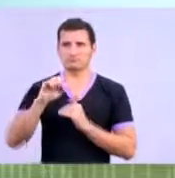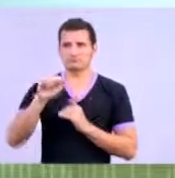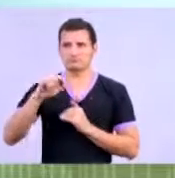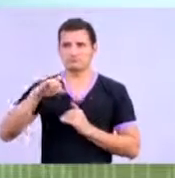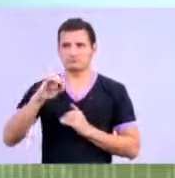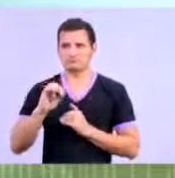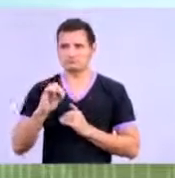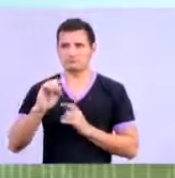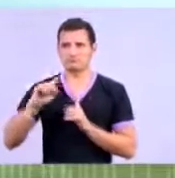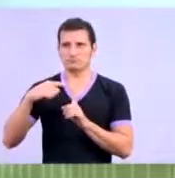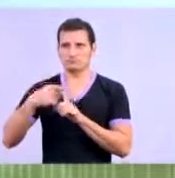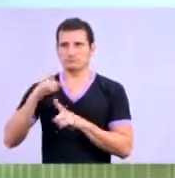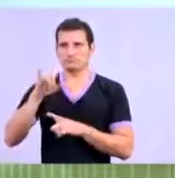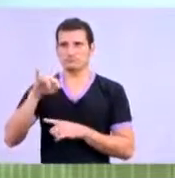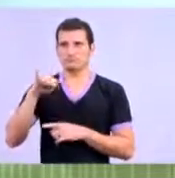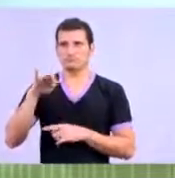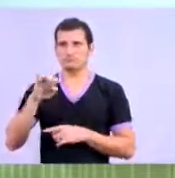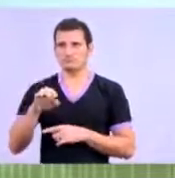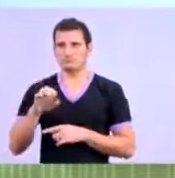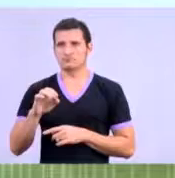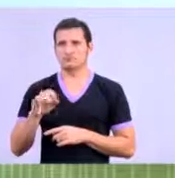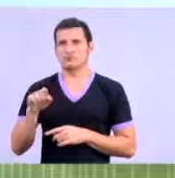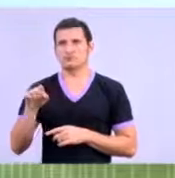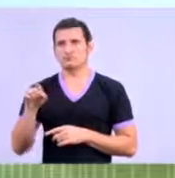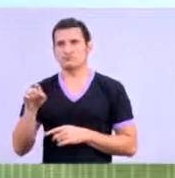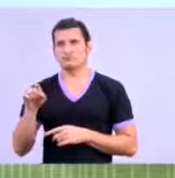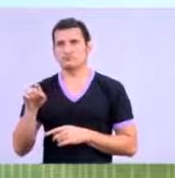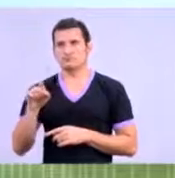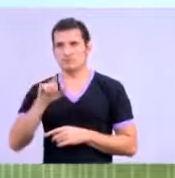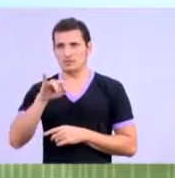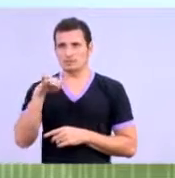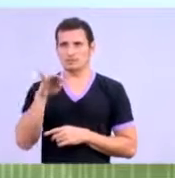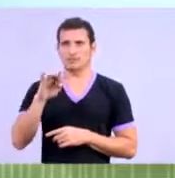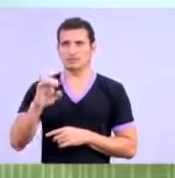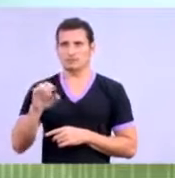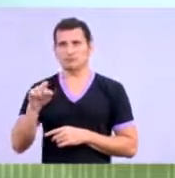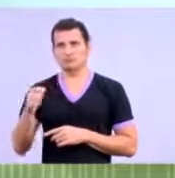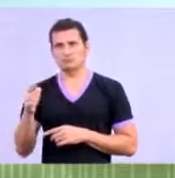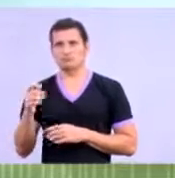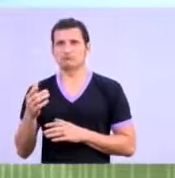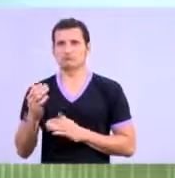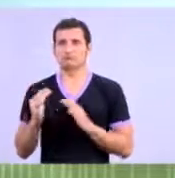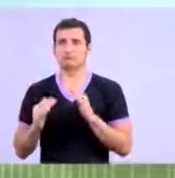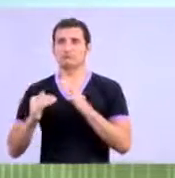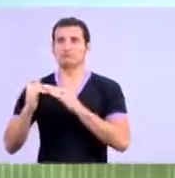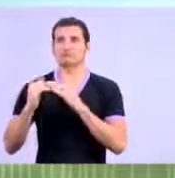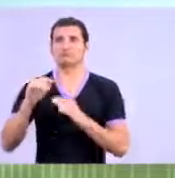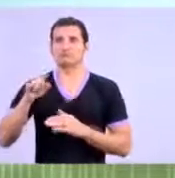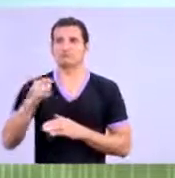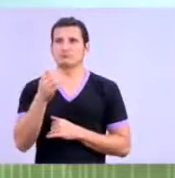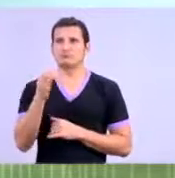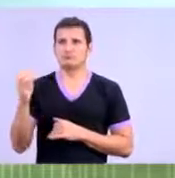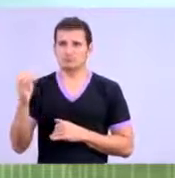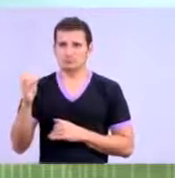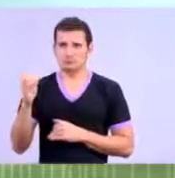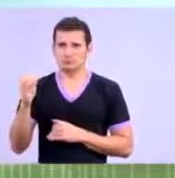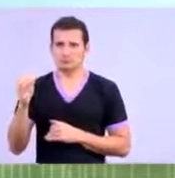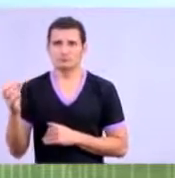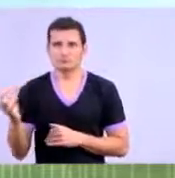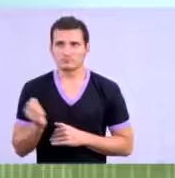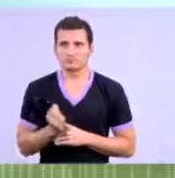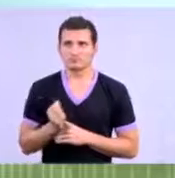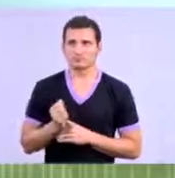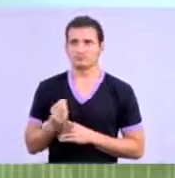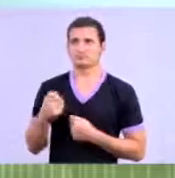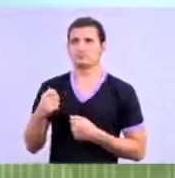tem o meu saldo da minha conta, que é R$100, eu tenho o limite, que é R$1.000. Então o máximo que eu posso tirar é R$1.100, que o valor do saque tem no máximo R$1.000. Ele tem que